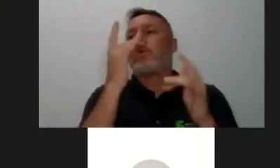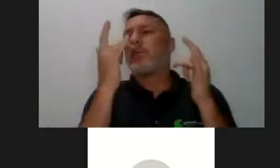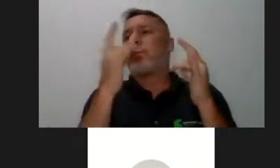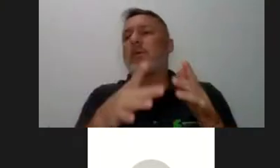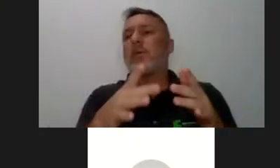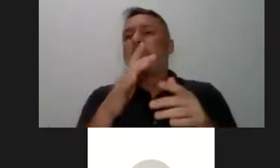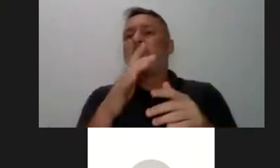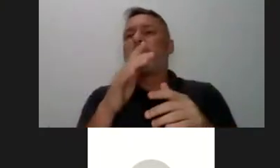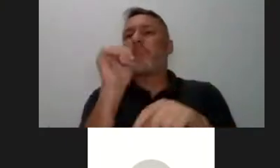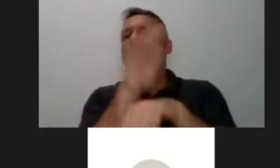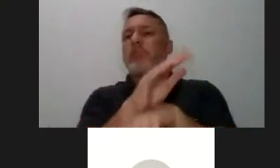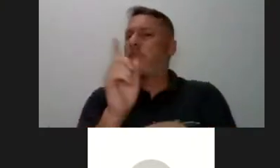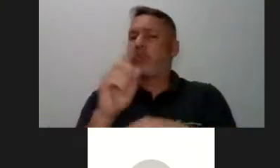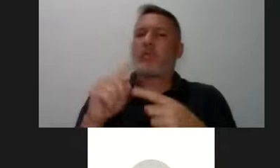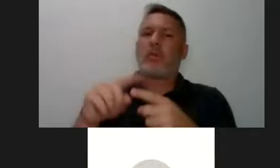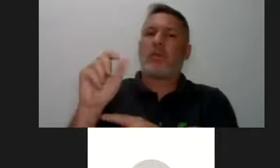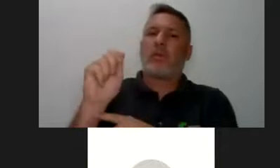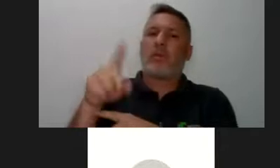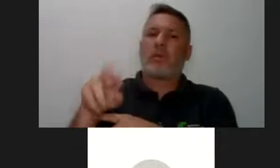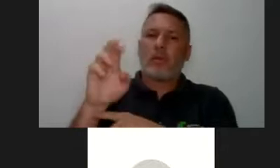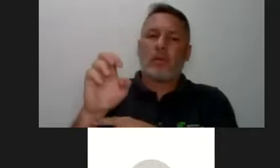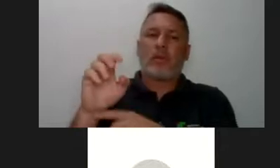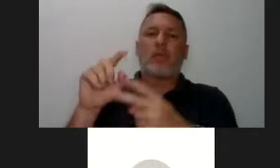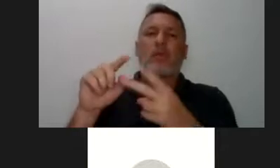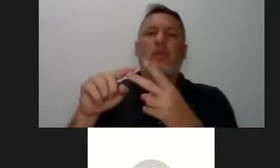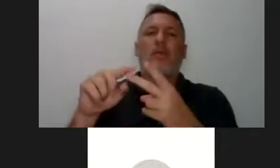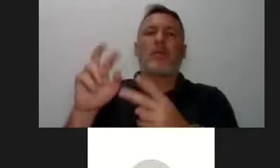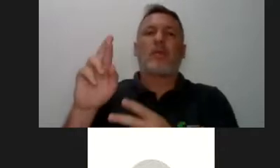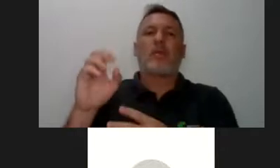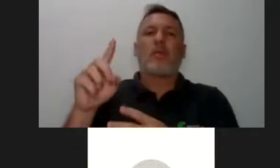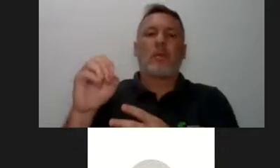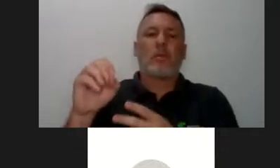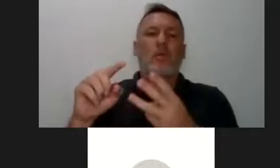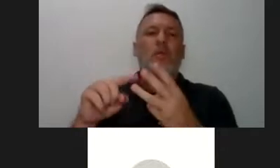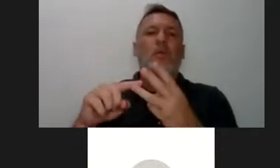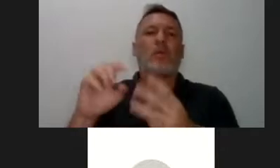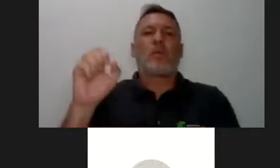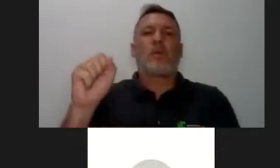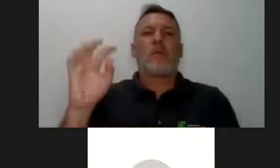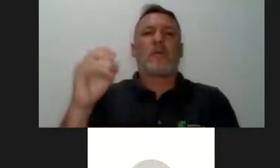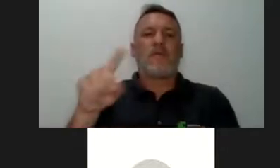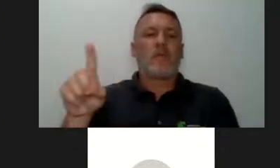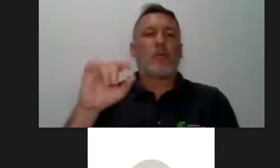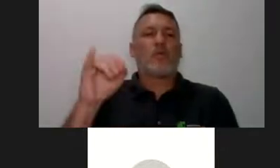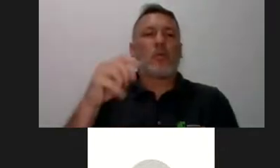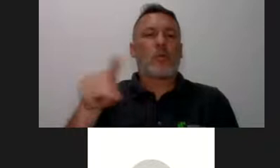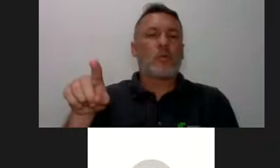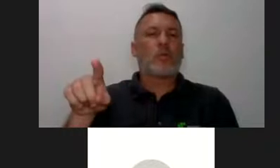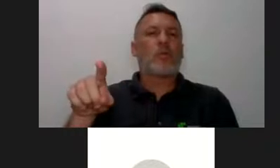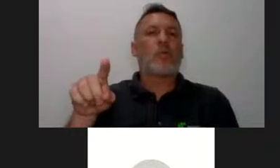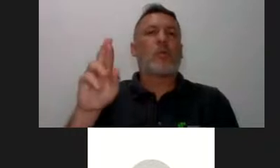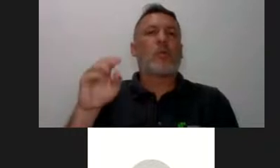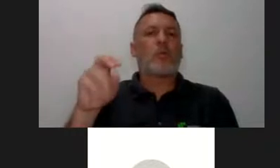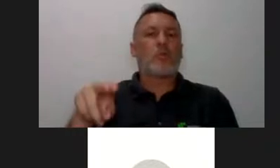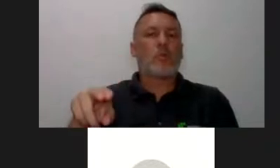desprotegidas. O André, o Eros, o Rodrigo, o Cristiano, o Estevo, o João, o Maurício, o Nirlan, o Robson, a Silva, o Tomás,